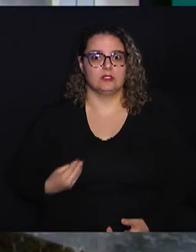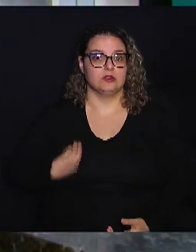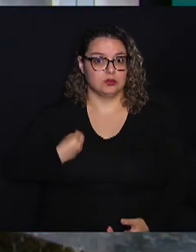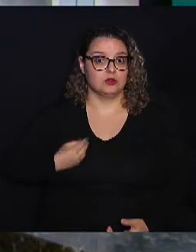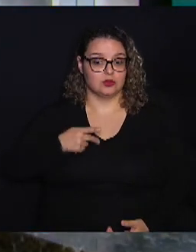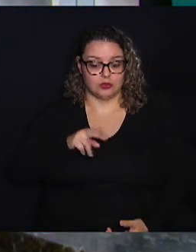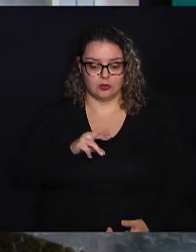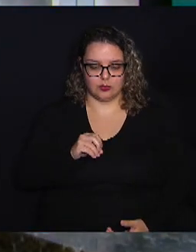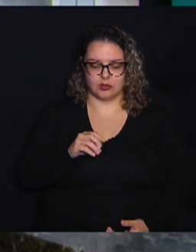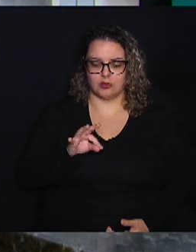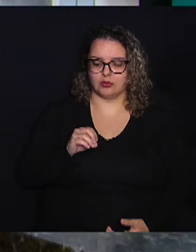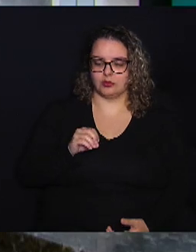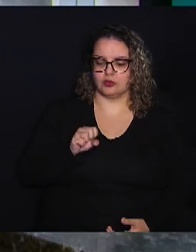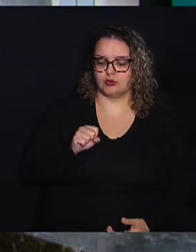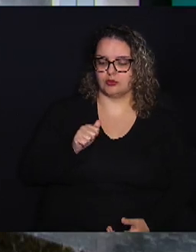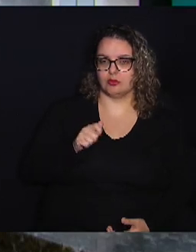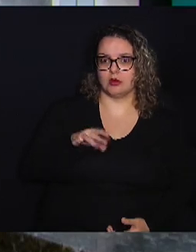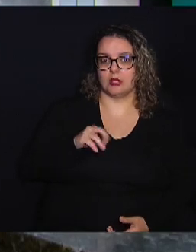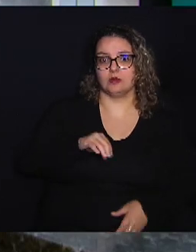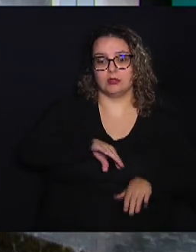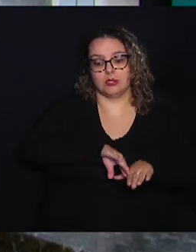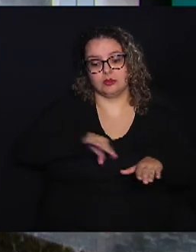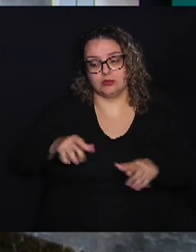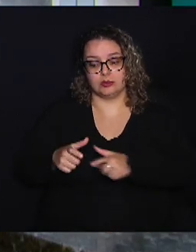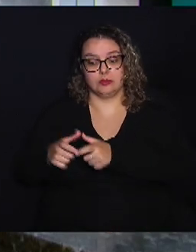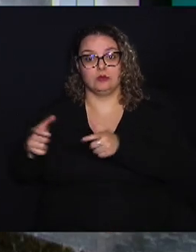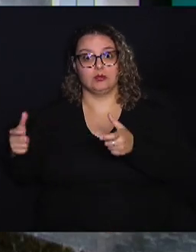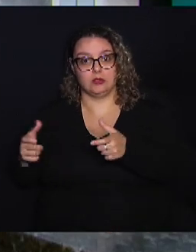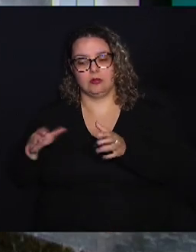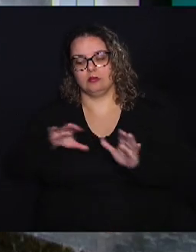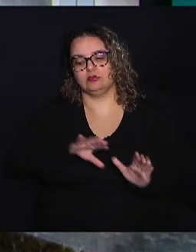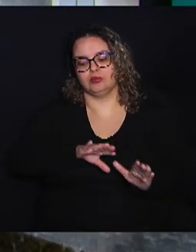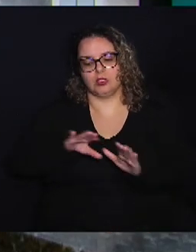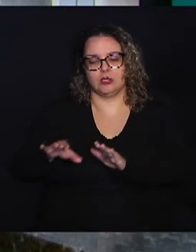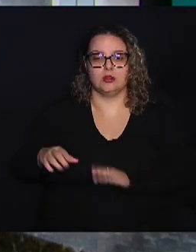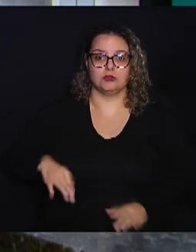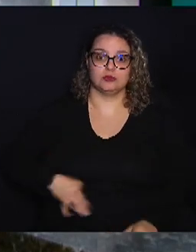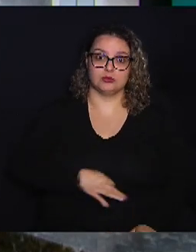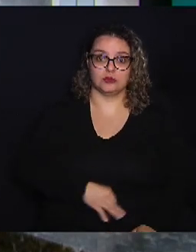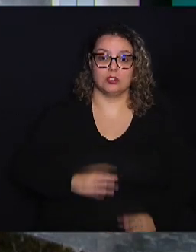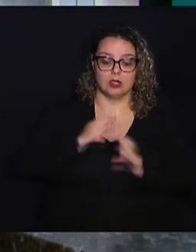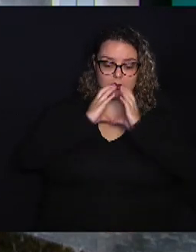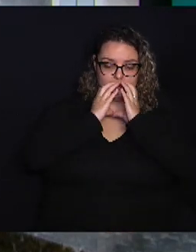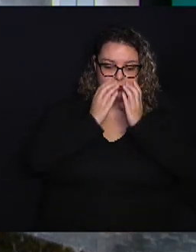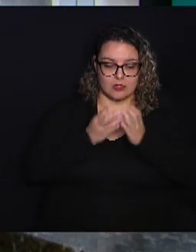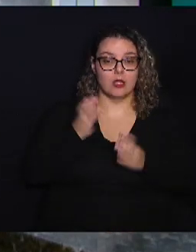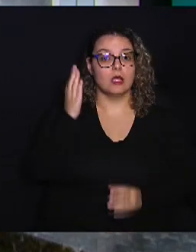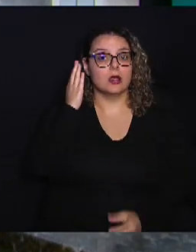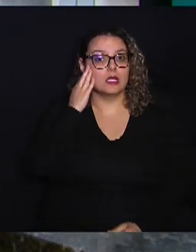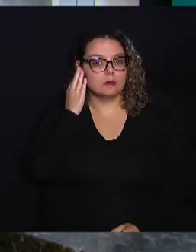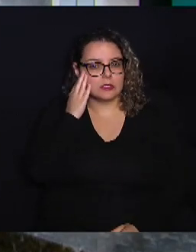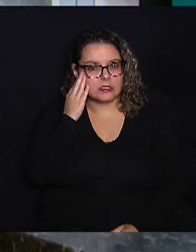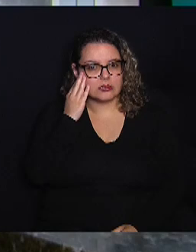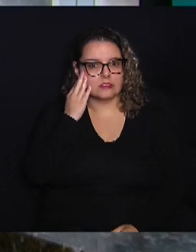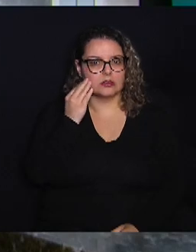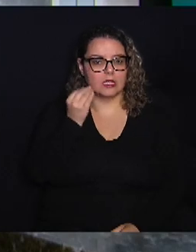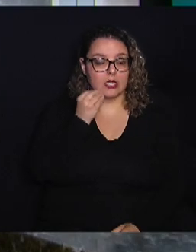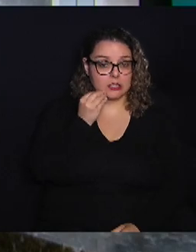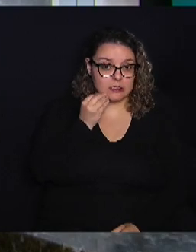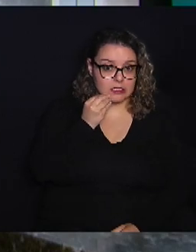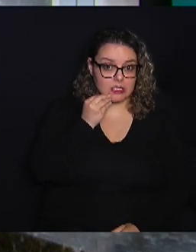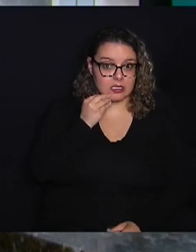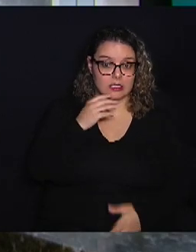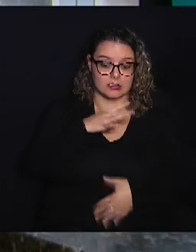gente isolou esse protozoário gigante do intestino da capivara para tentar entender, dentre os